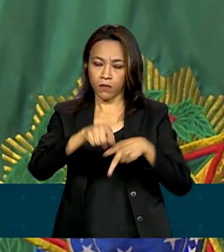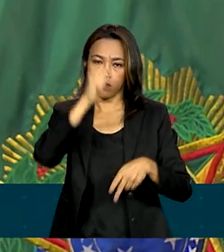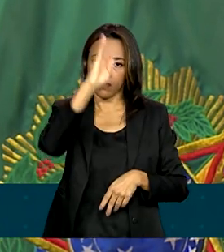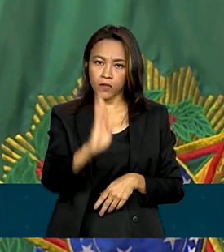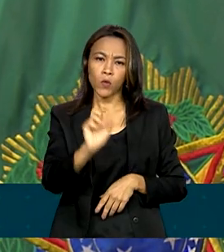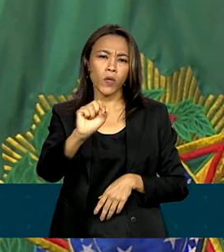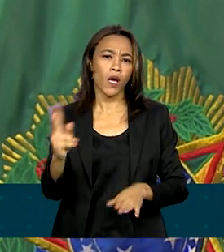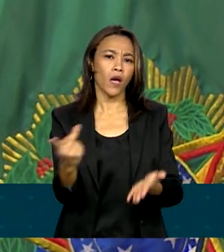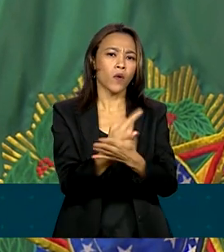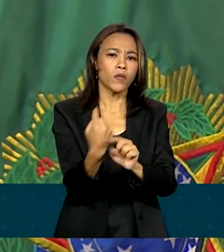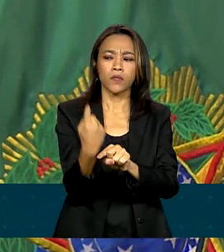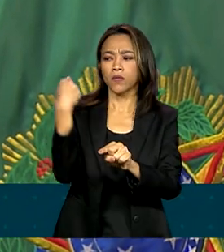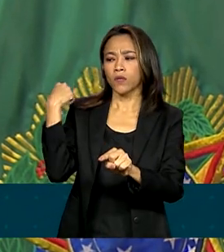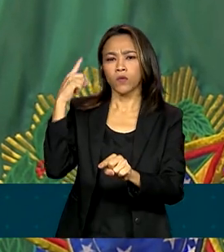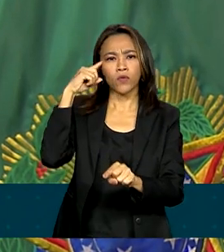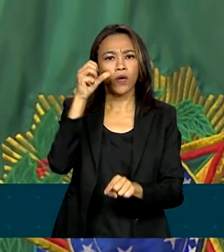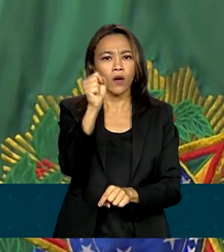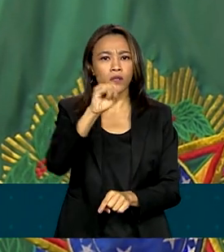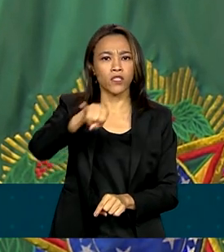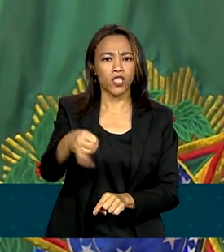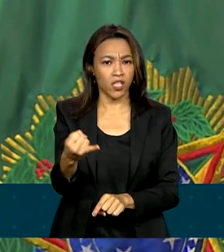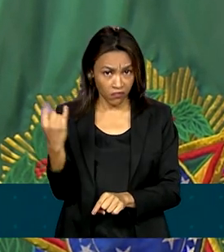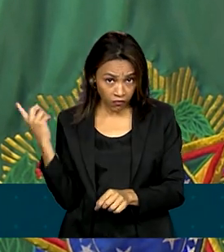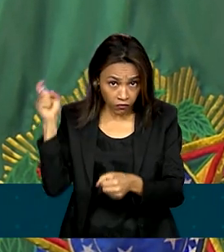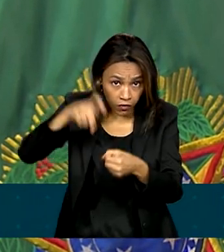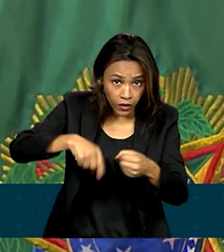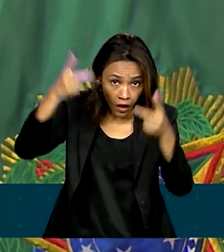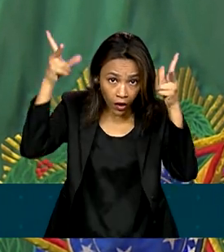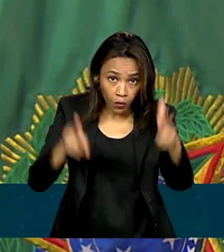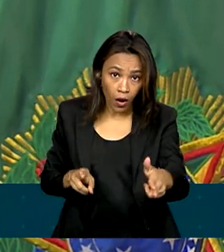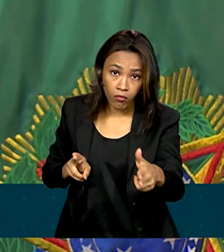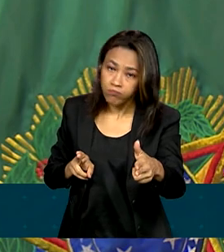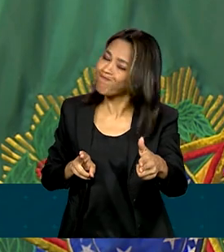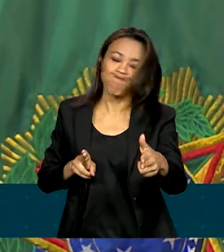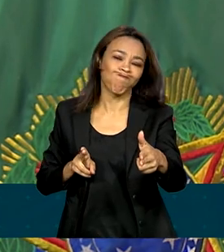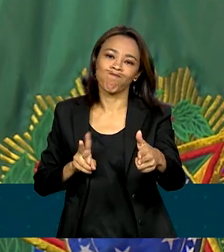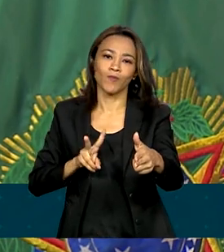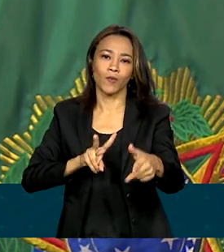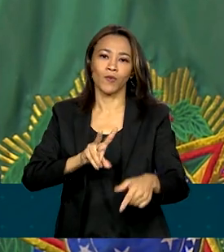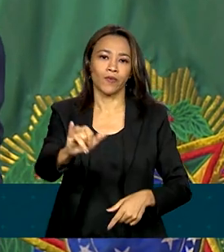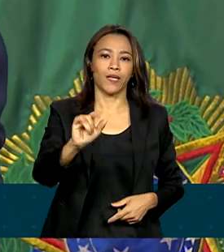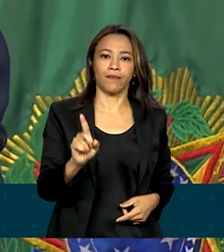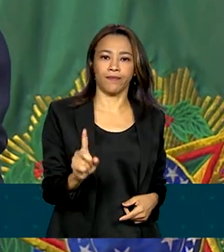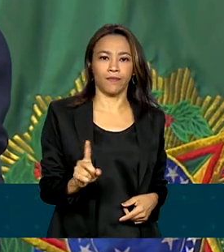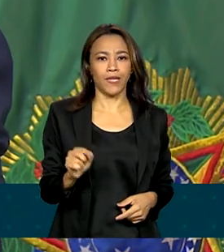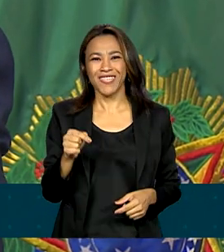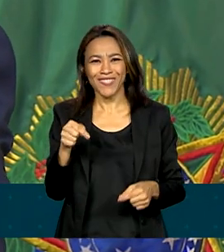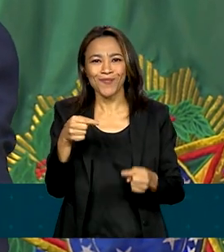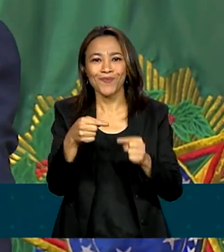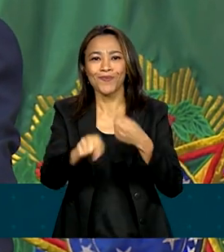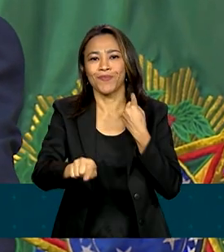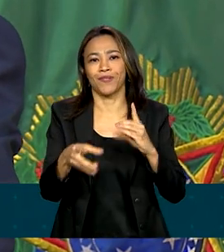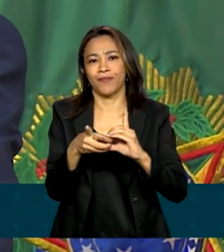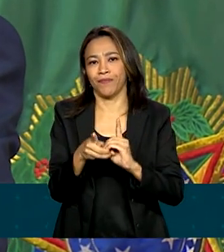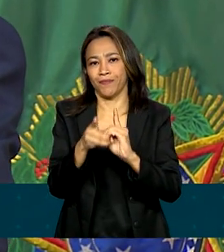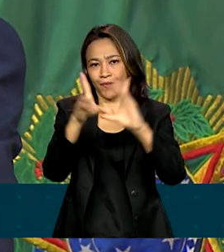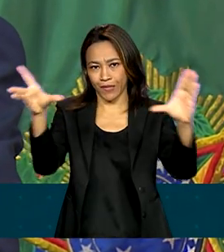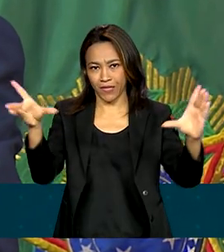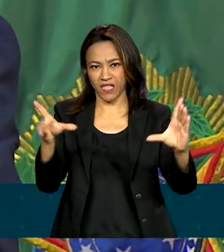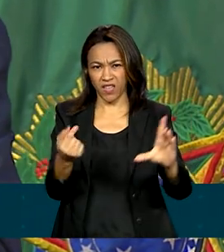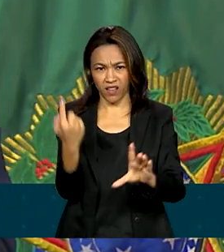aconteceu dia 8 de janeiro não voltará a acontecer, porque não é própria da democracia